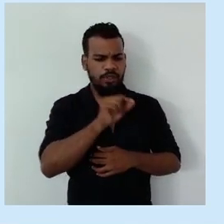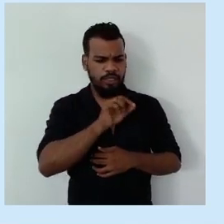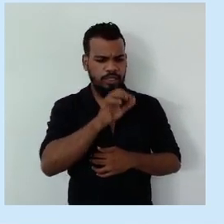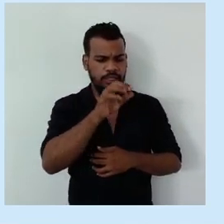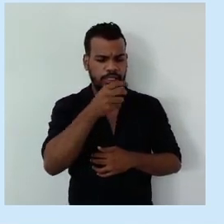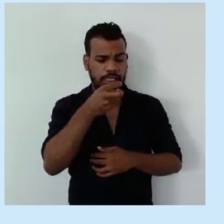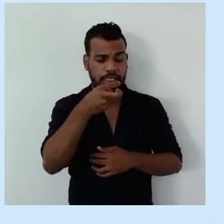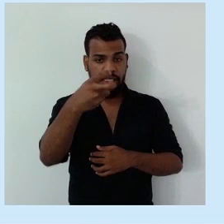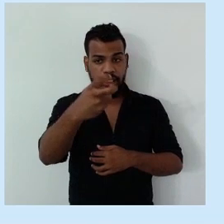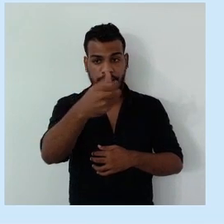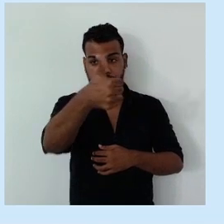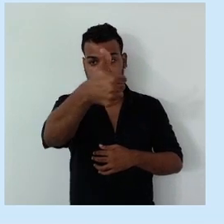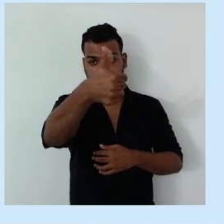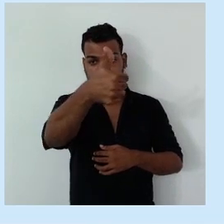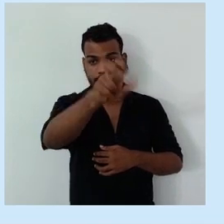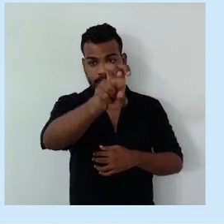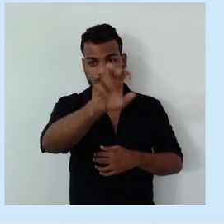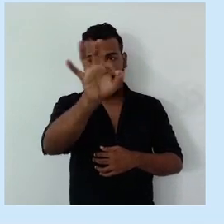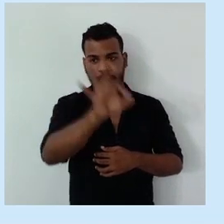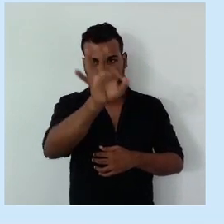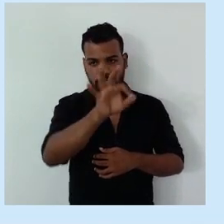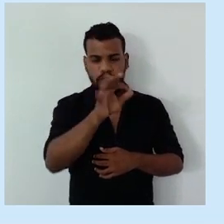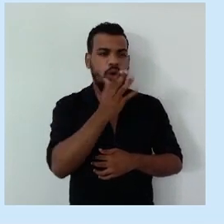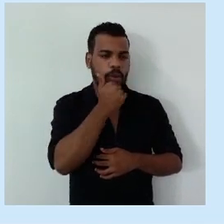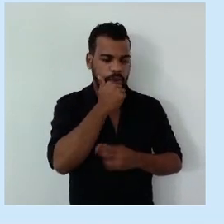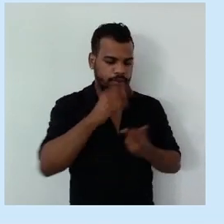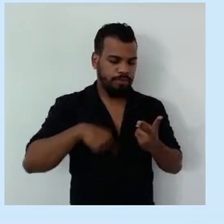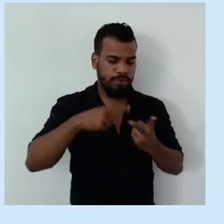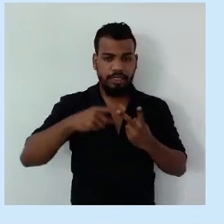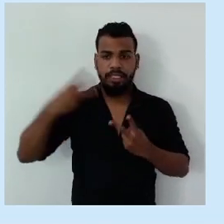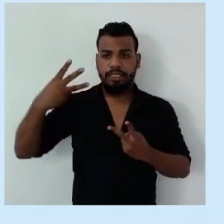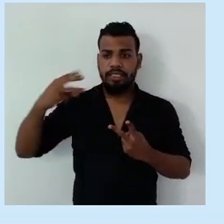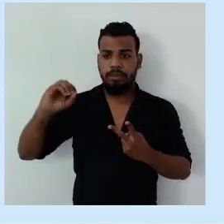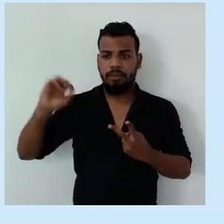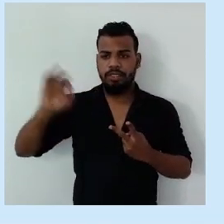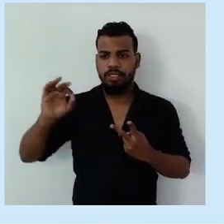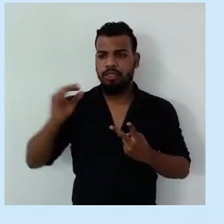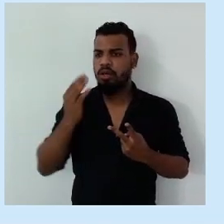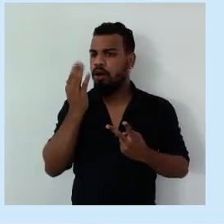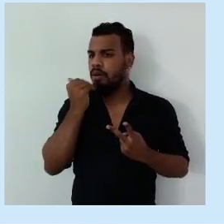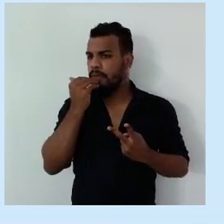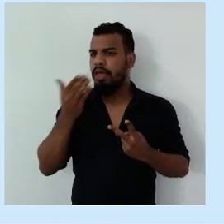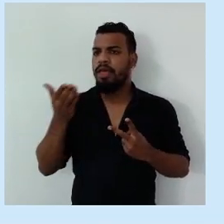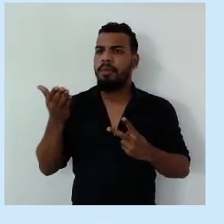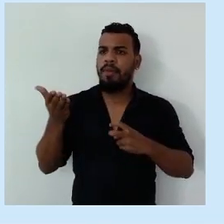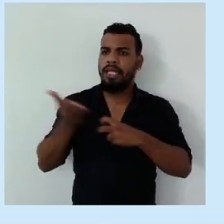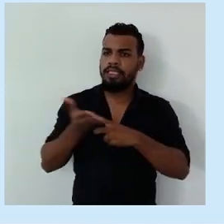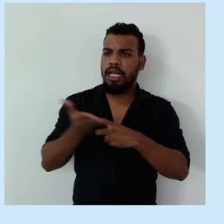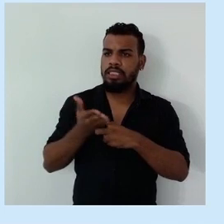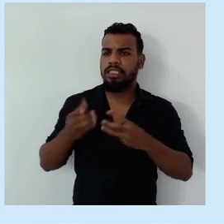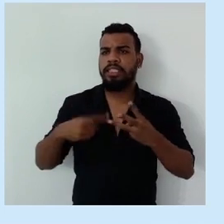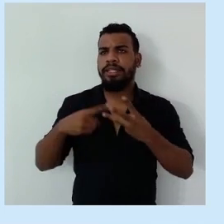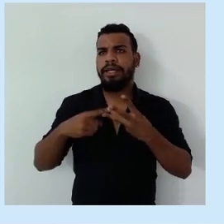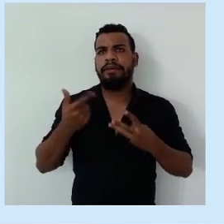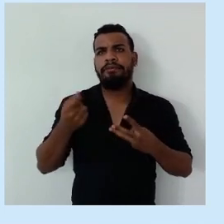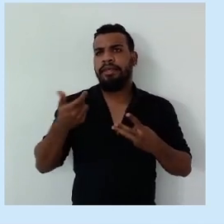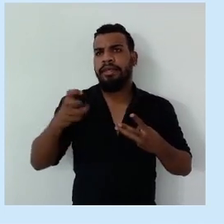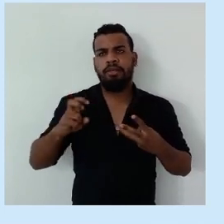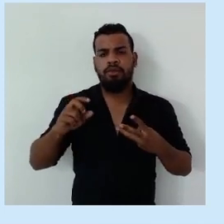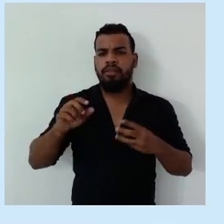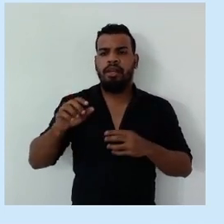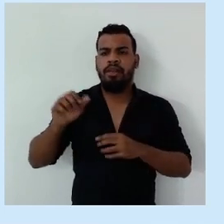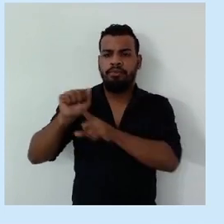alimentação, 30% de passagem ou 20% de aluguel. Então, por essa razão,